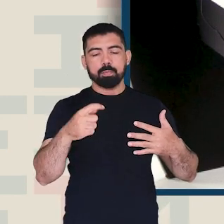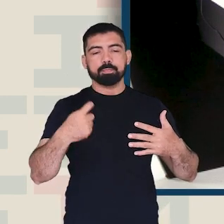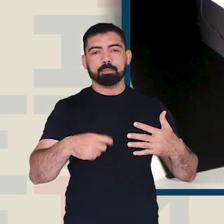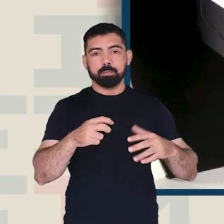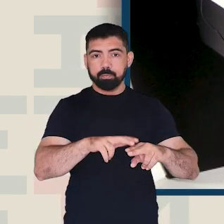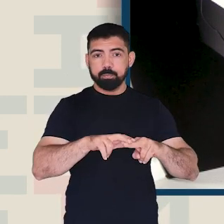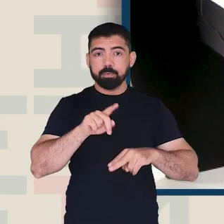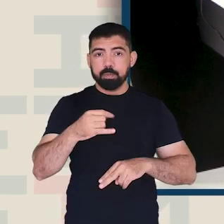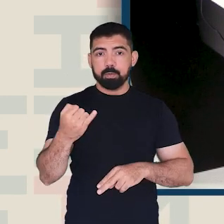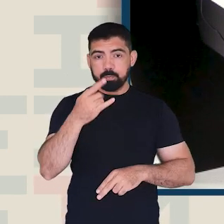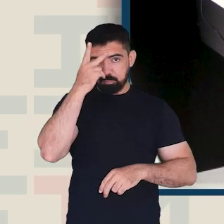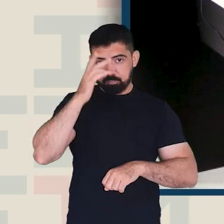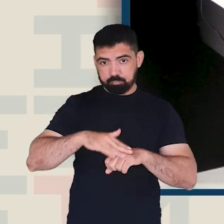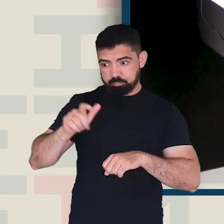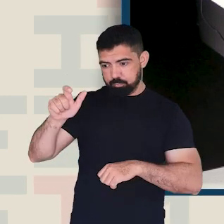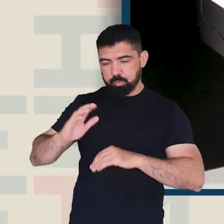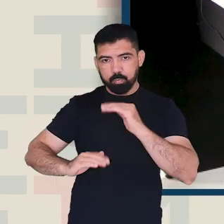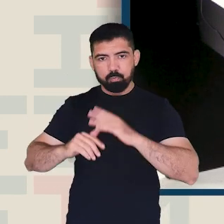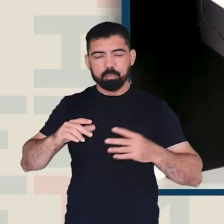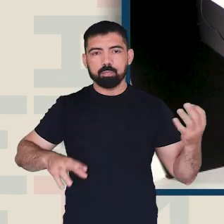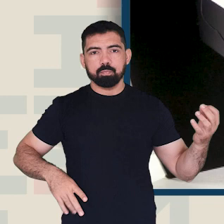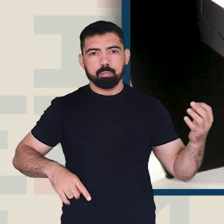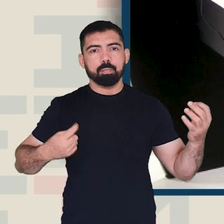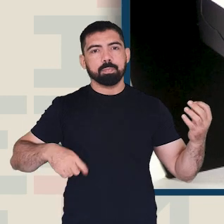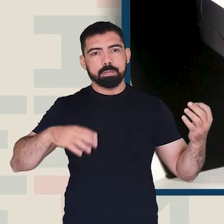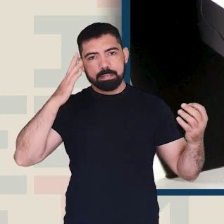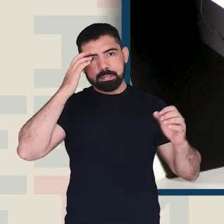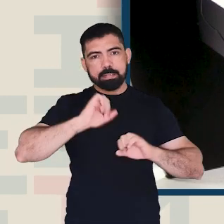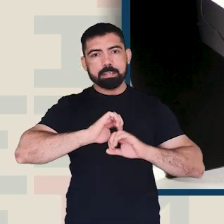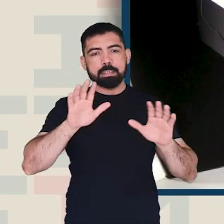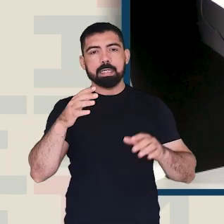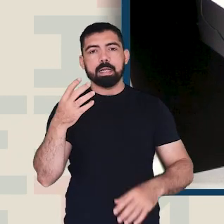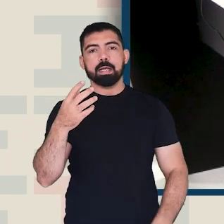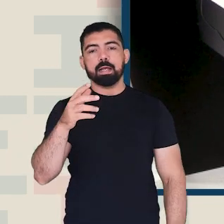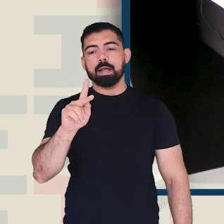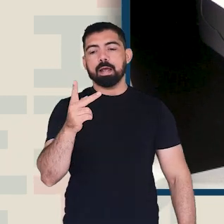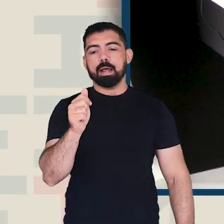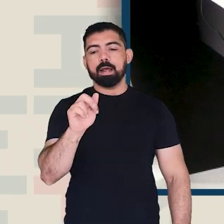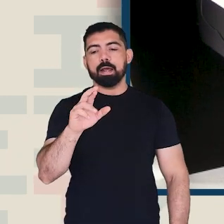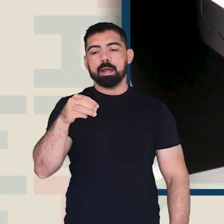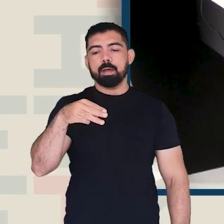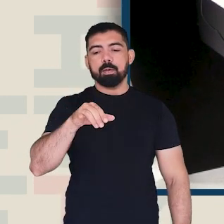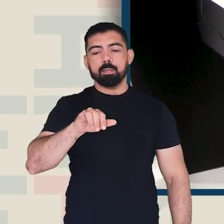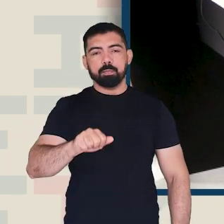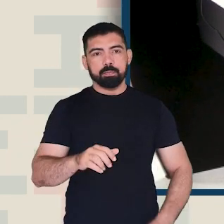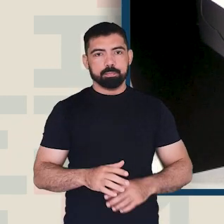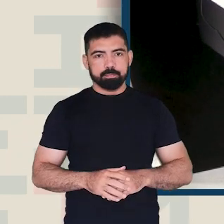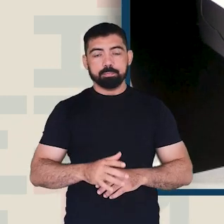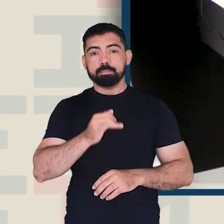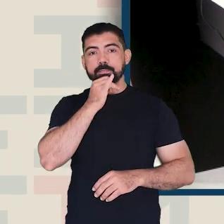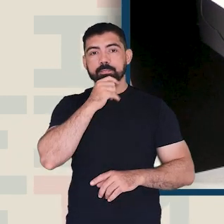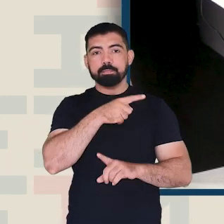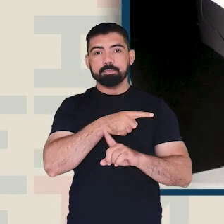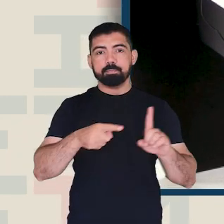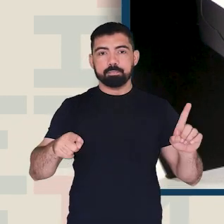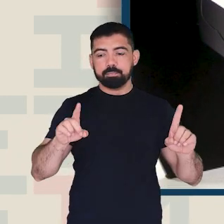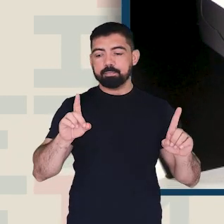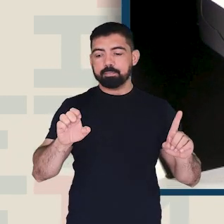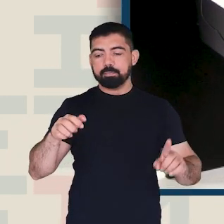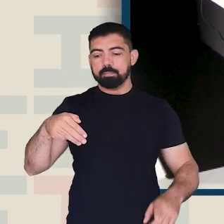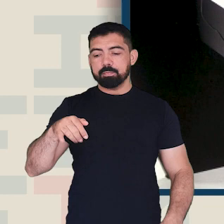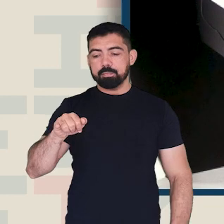harmonia. Porque se, por exemplo, o meu groove fosse, esse mesmo groove num Dó meio diminuto, por exemplo, que é um